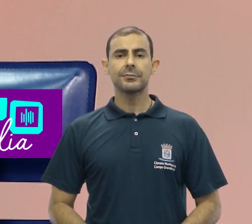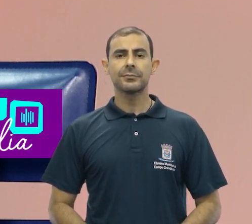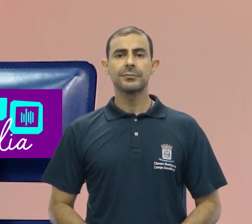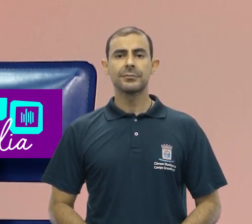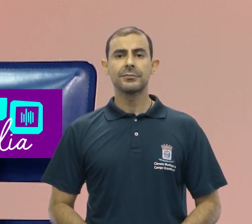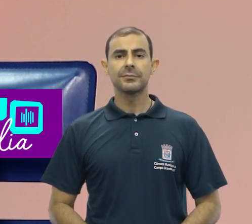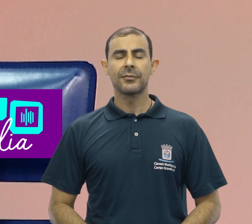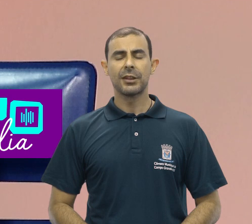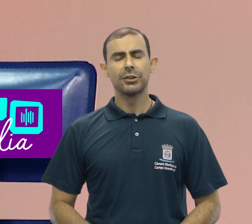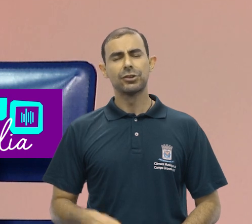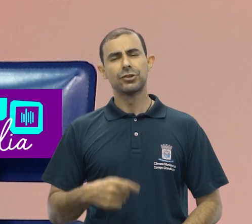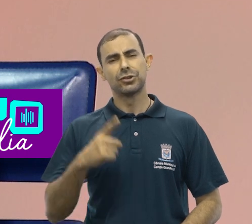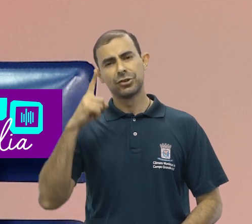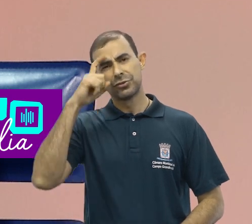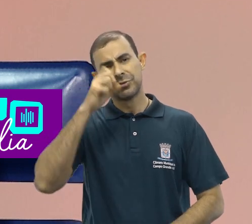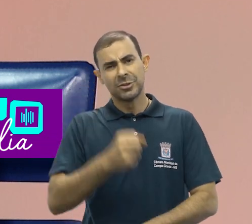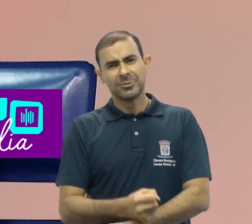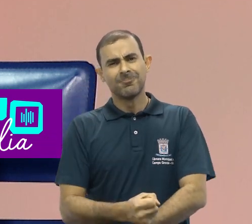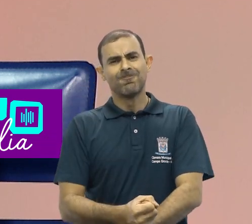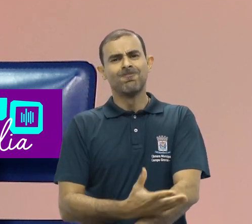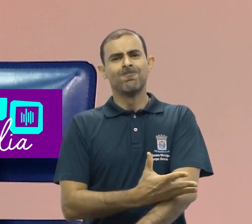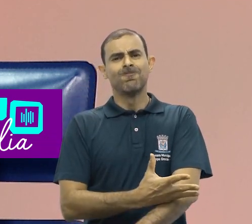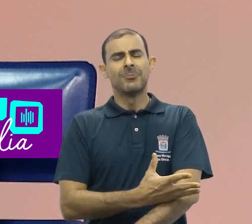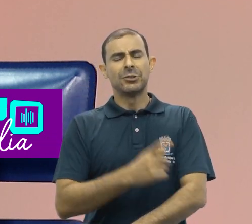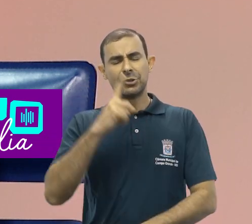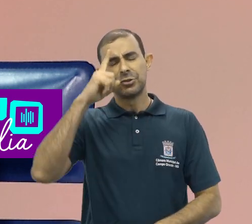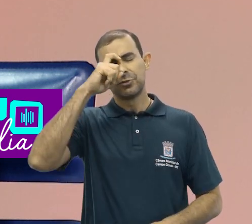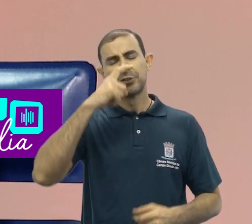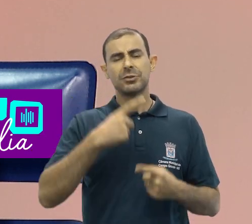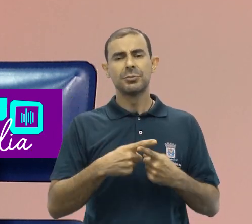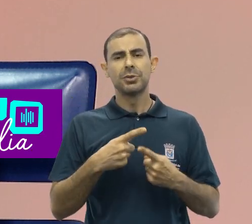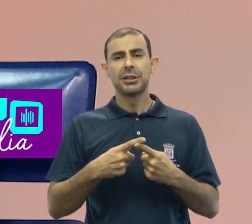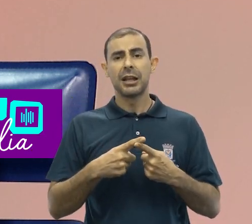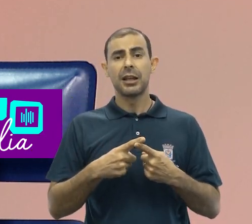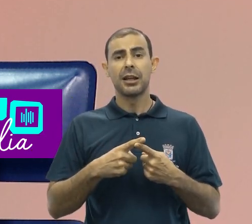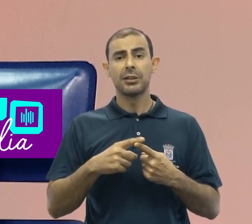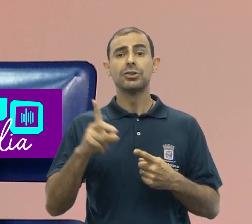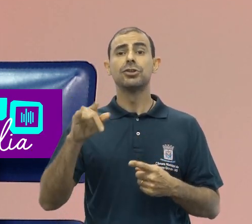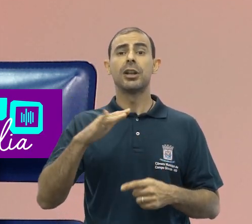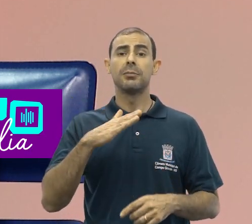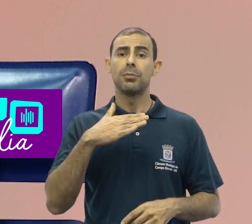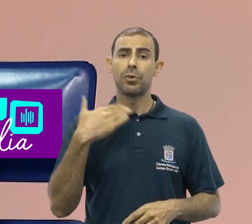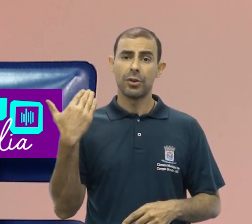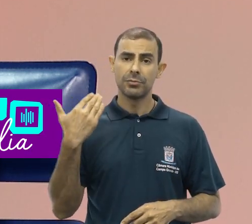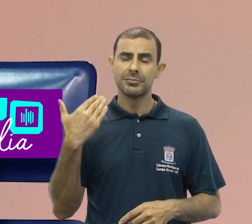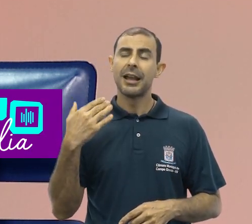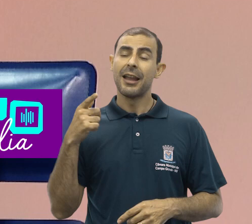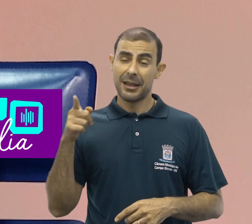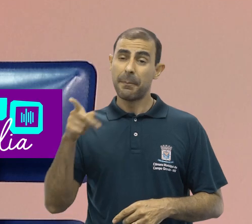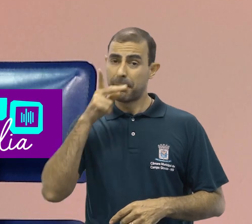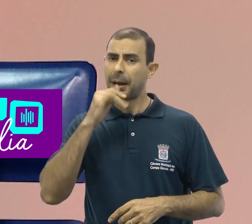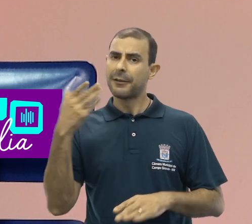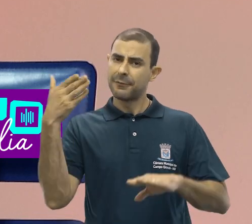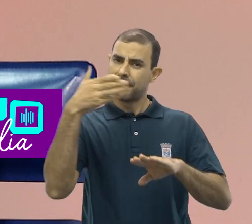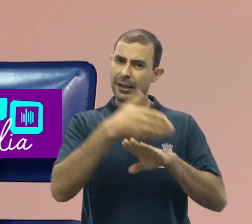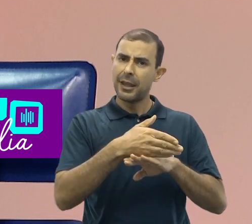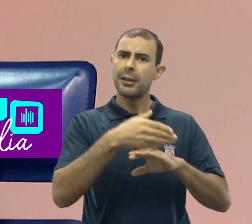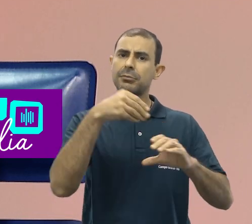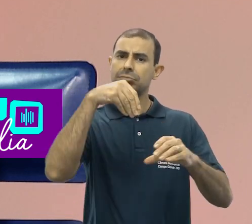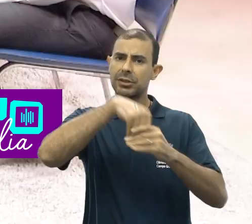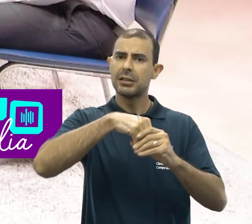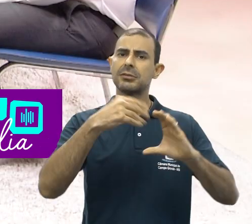E pra gente foi difícil, depois que ele foi, mas assim, ele conseguiu ir lá no meu gabinete, foi na